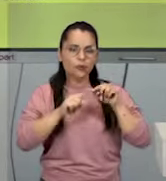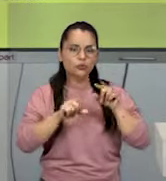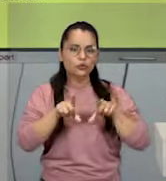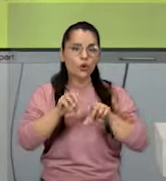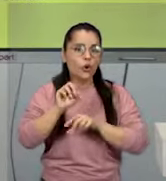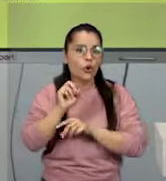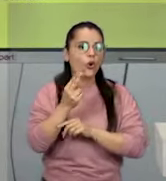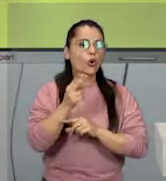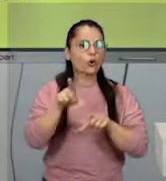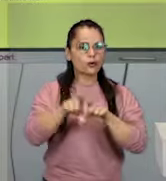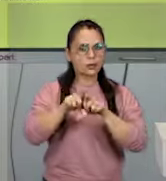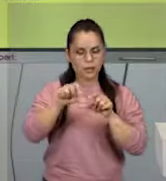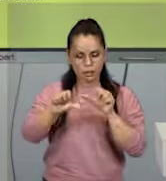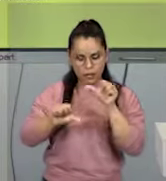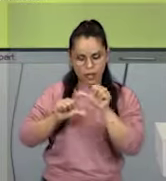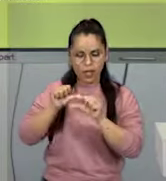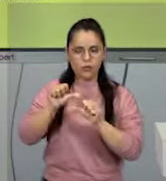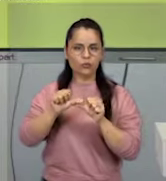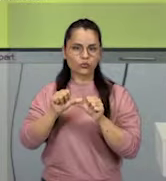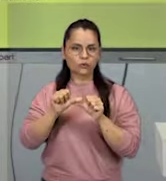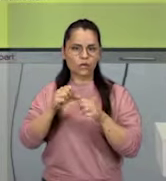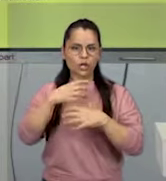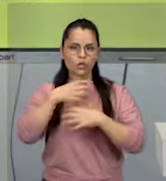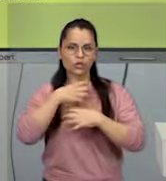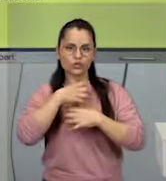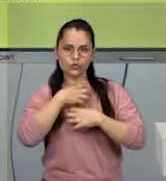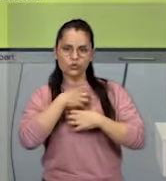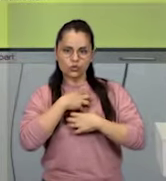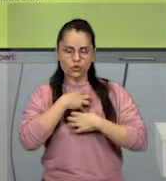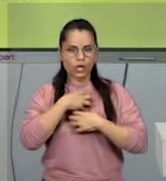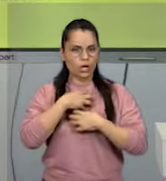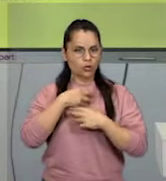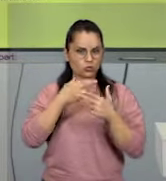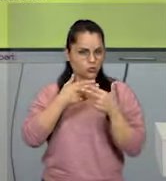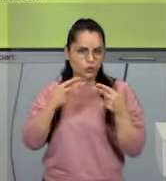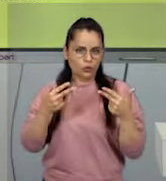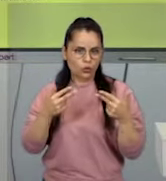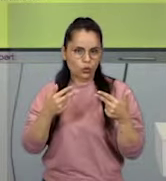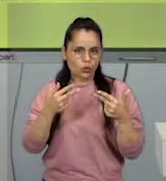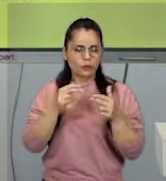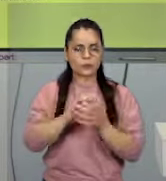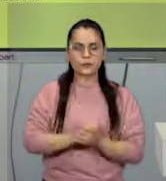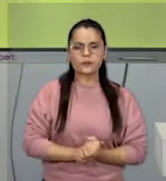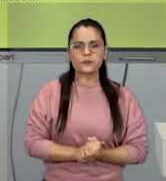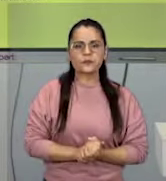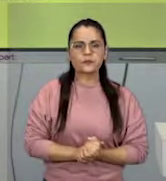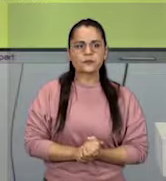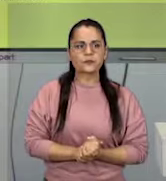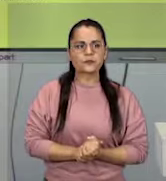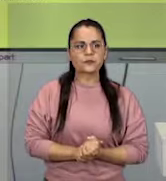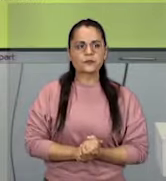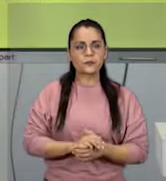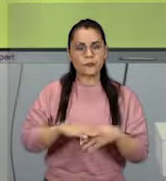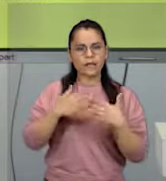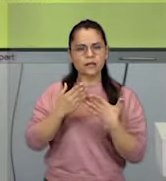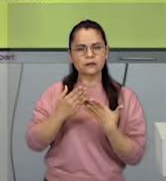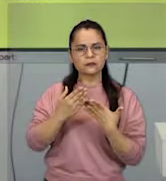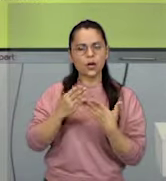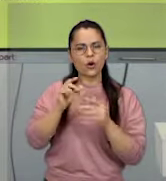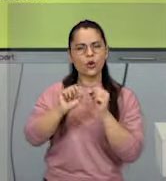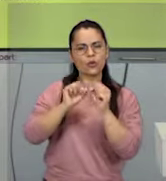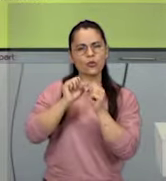ou na transformação do estado físico de alguma substância nesse estado de agregação Então